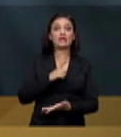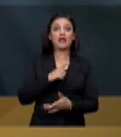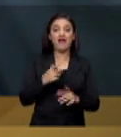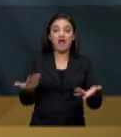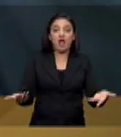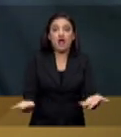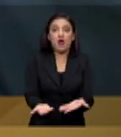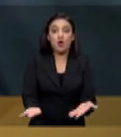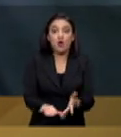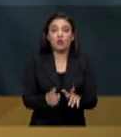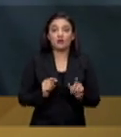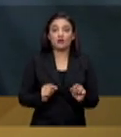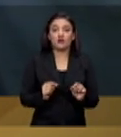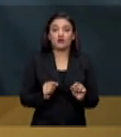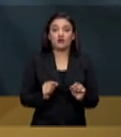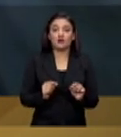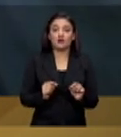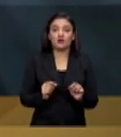presente momento,